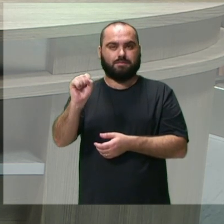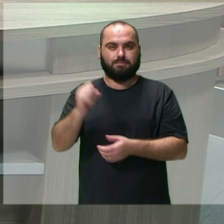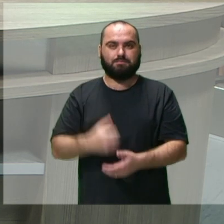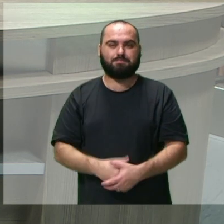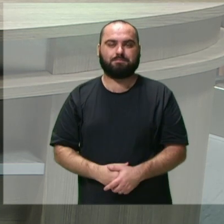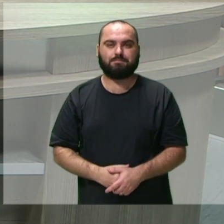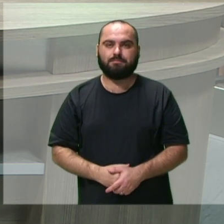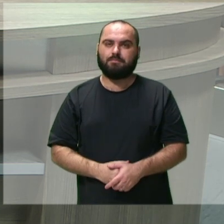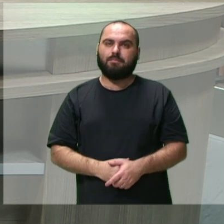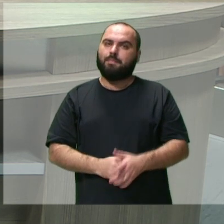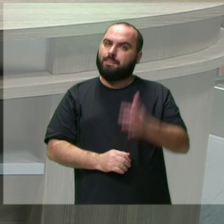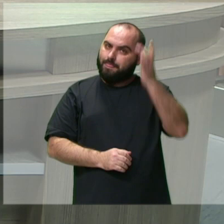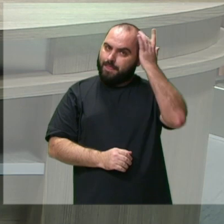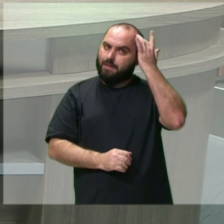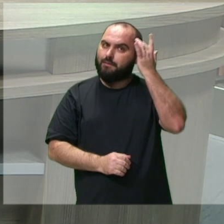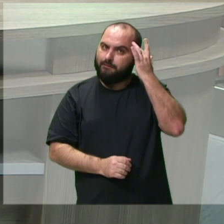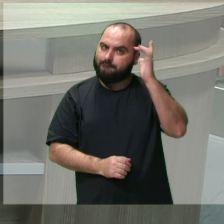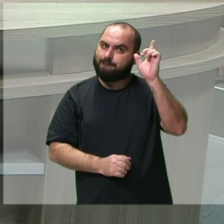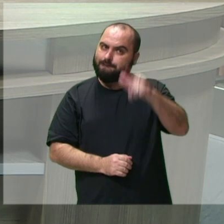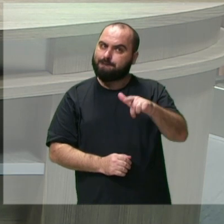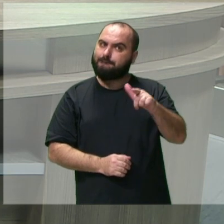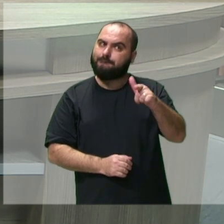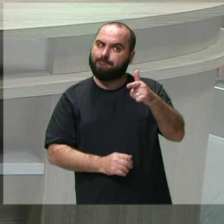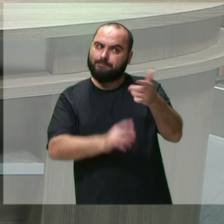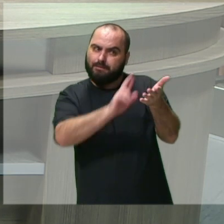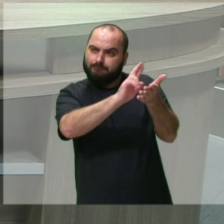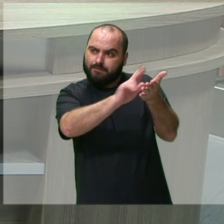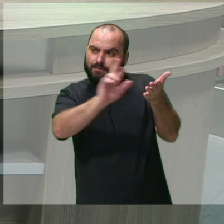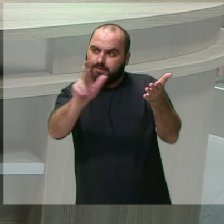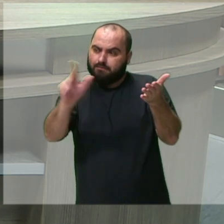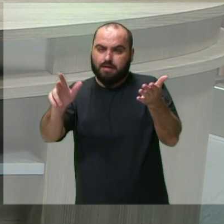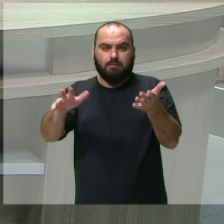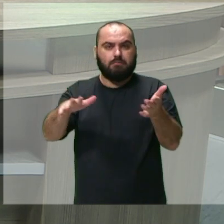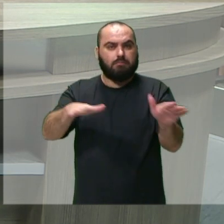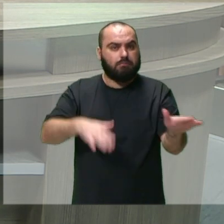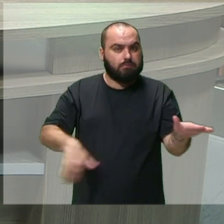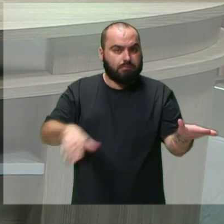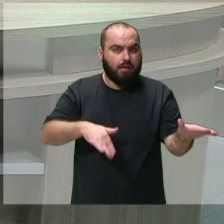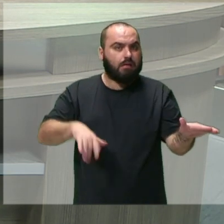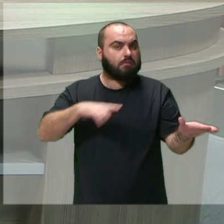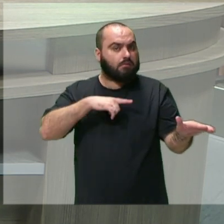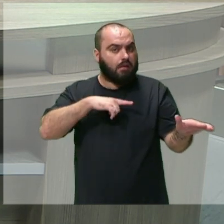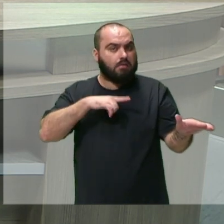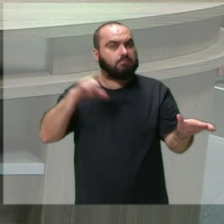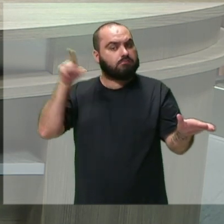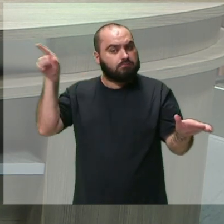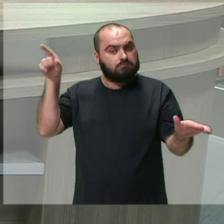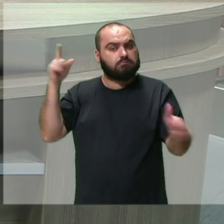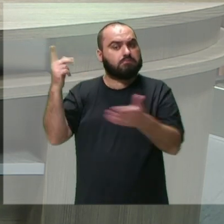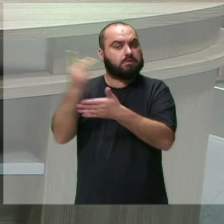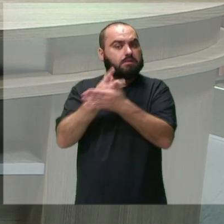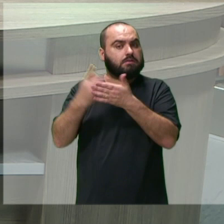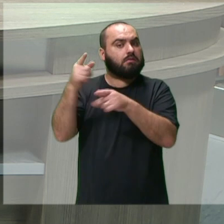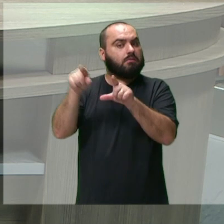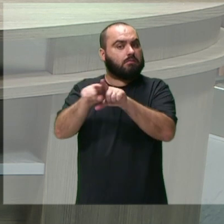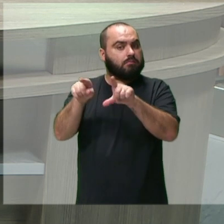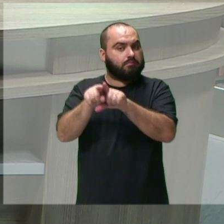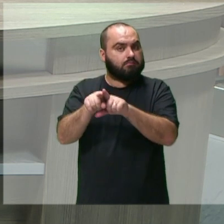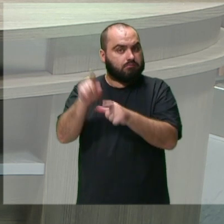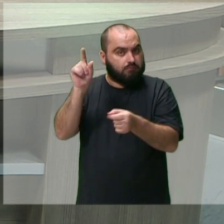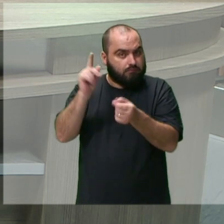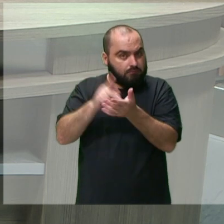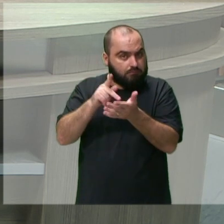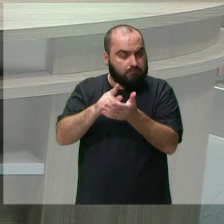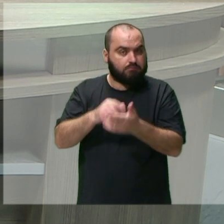E eu acho que é recorrente isso em várias outras praias também, vários locais que tem a reentrância, existe. Né, para fazer em